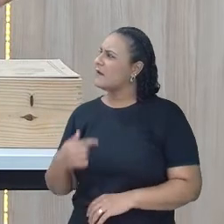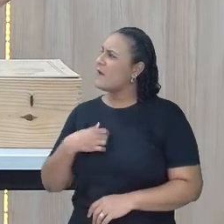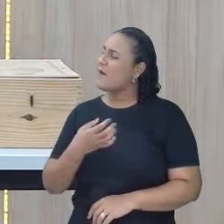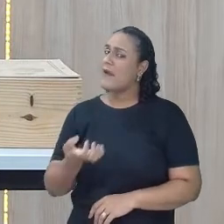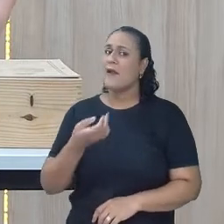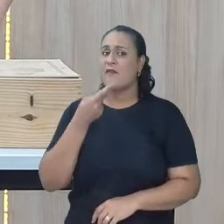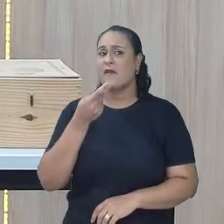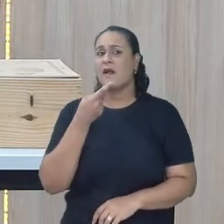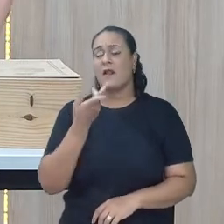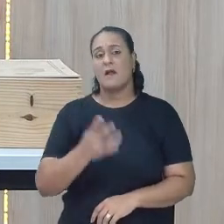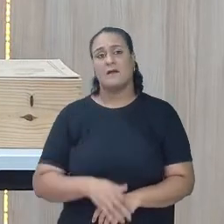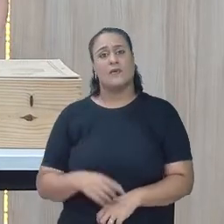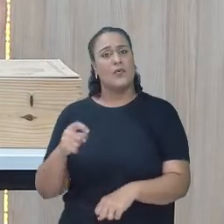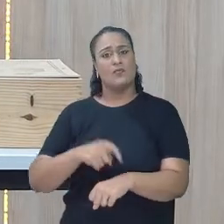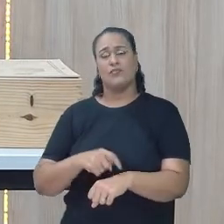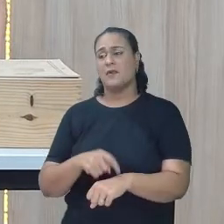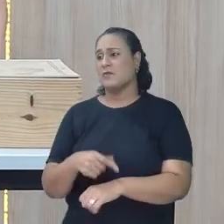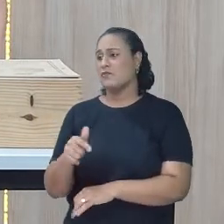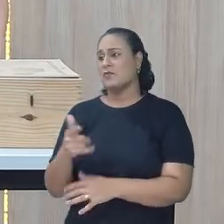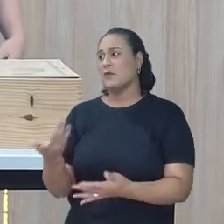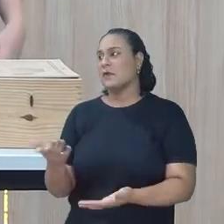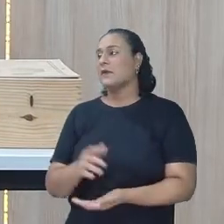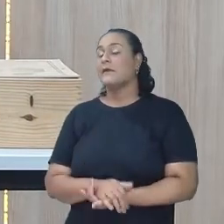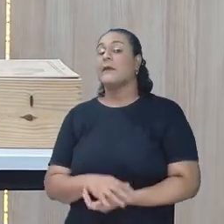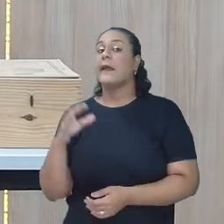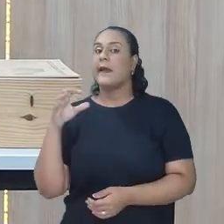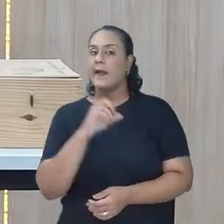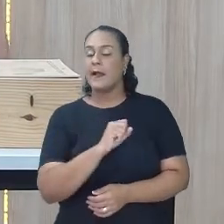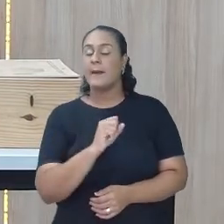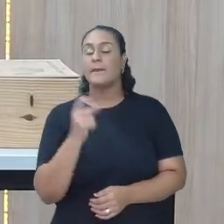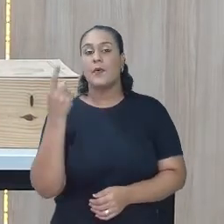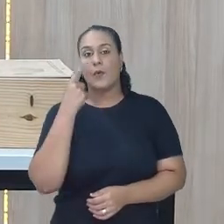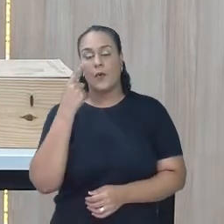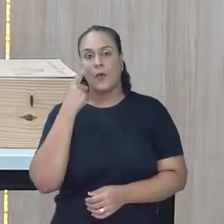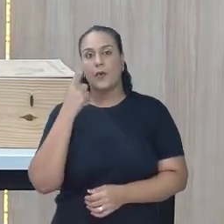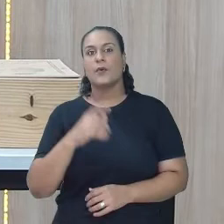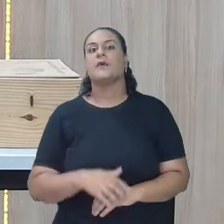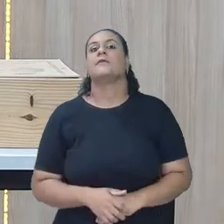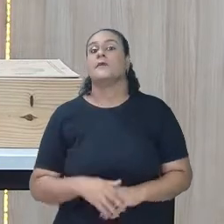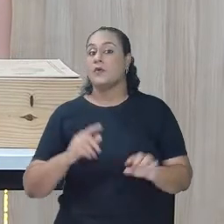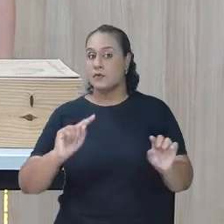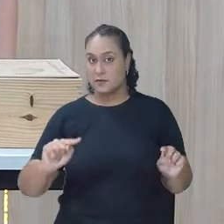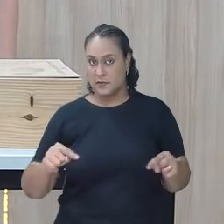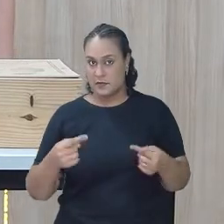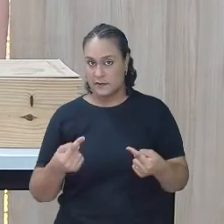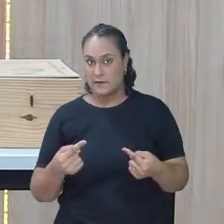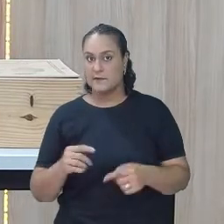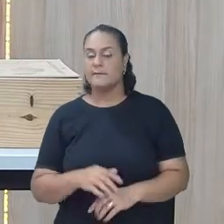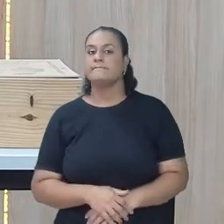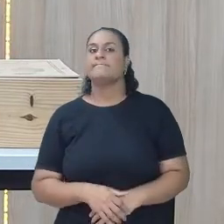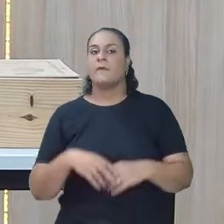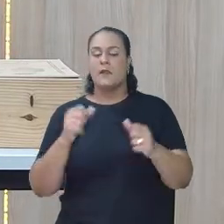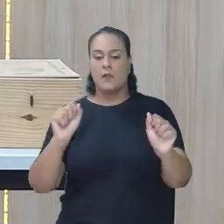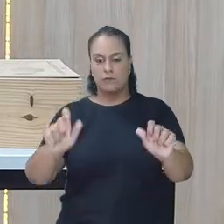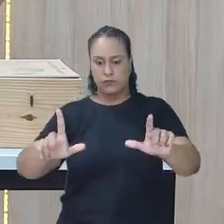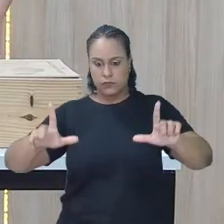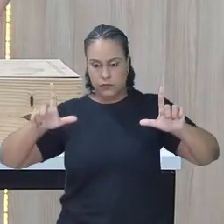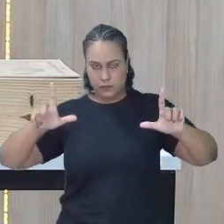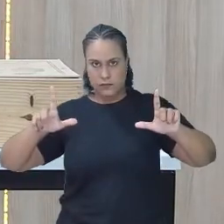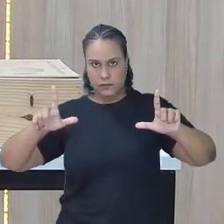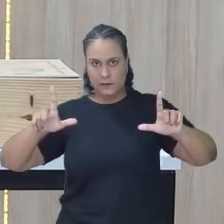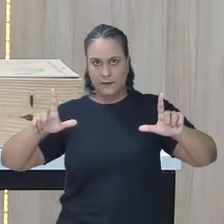não vai dar tempo do desafio, rapaz. Não, é rapidinho. Vá, rapidinho. Pessoal, é sobre o desafio, tá bom? Deixa a tela grandona aí, Billy, por